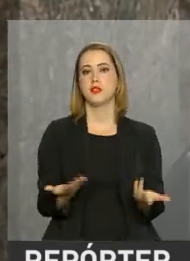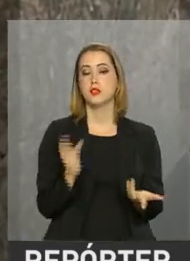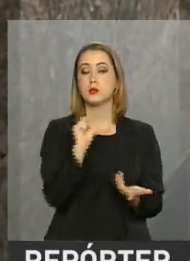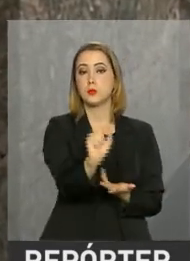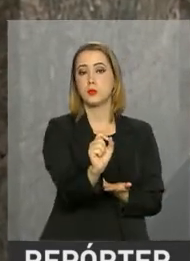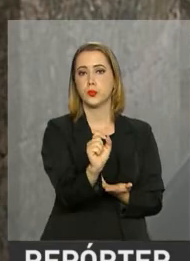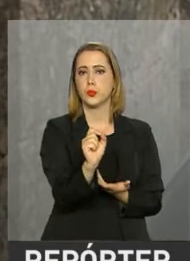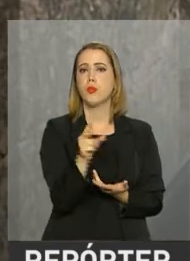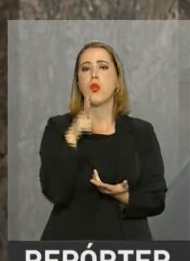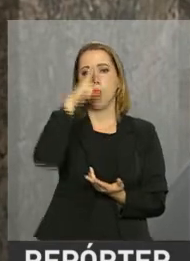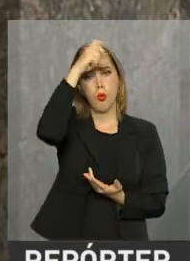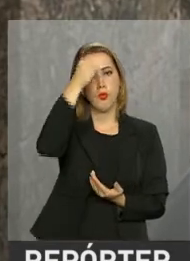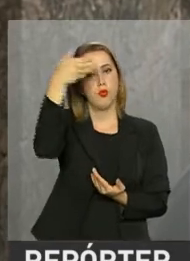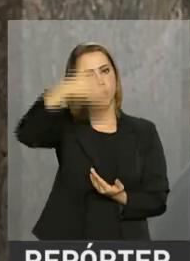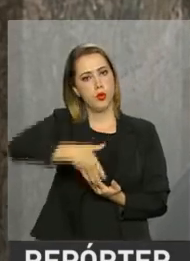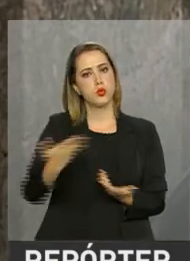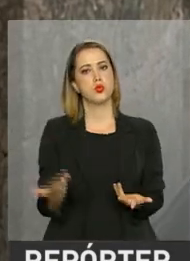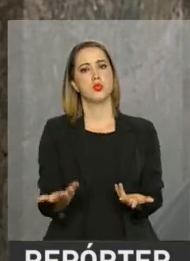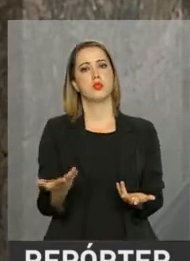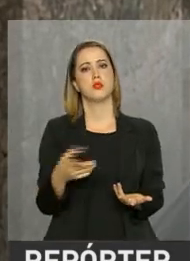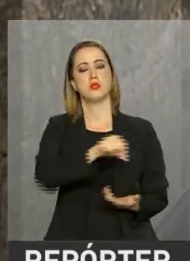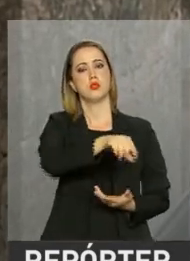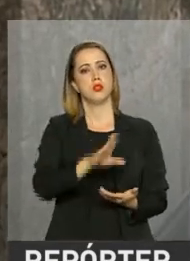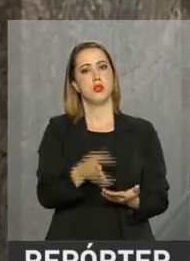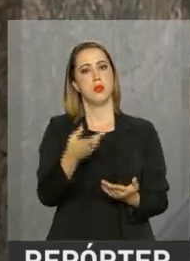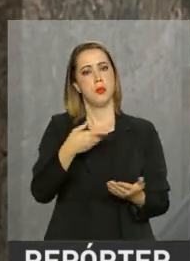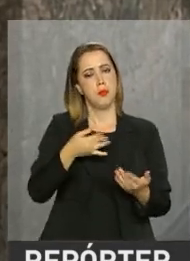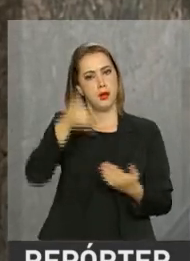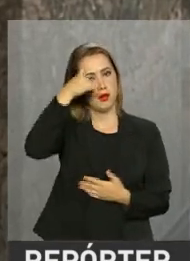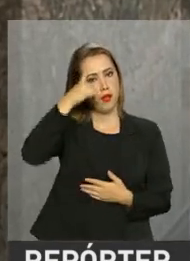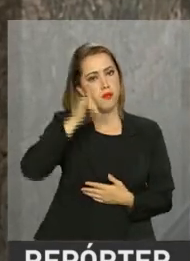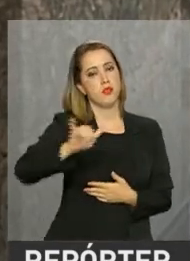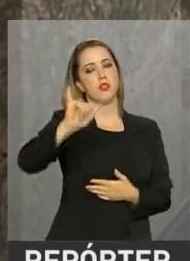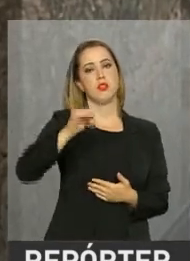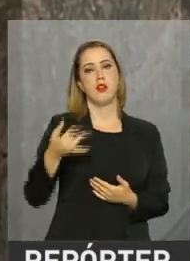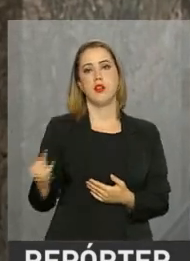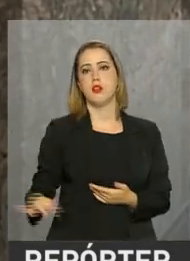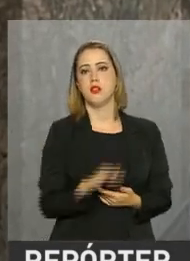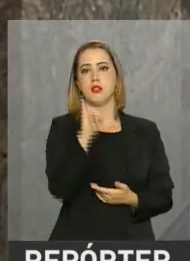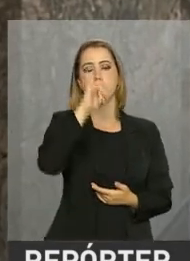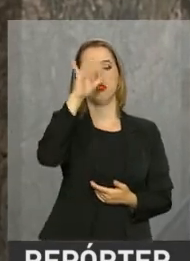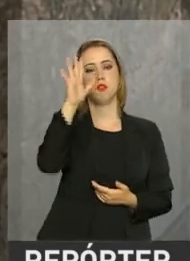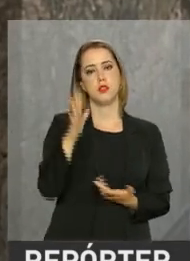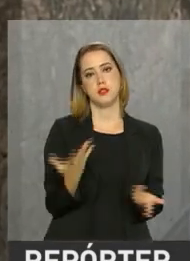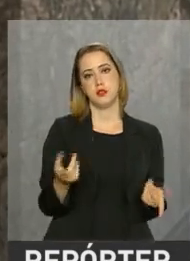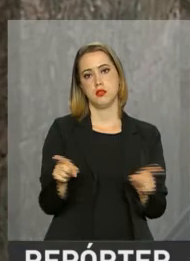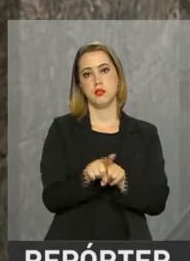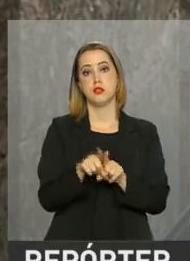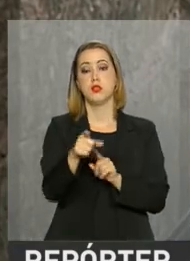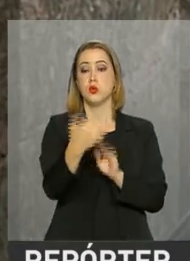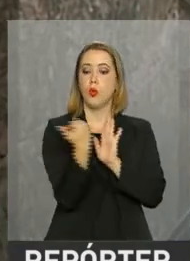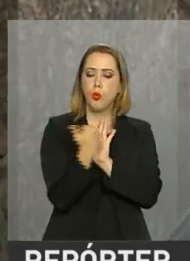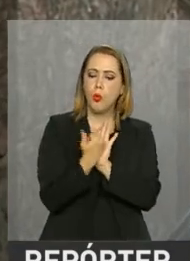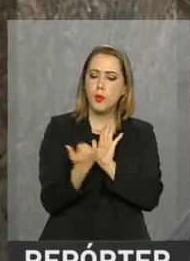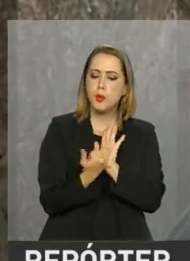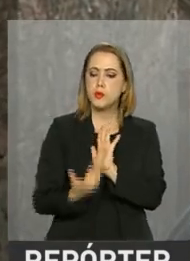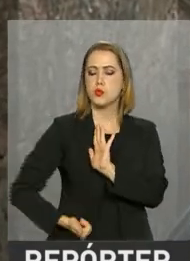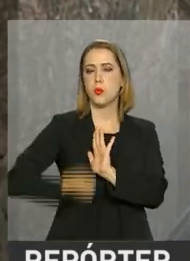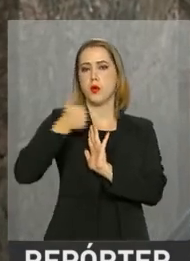fortes aqui no na postura de combate à inflação uma agenda de aumento da produtividade